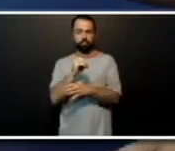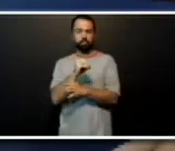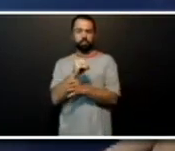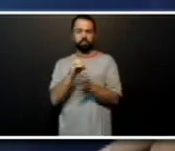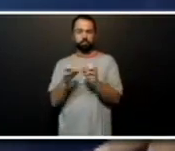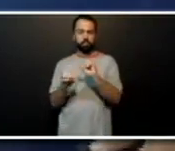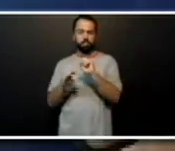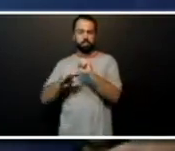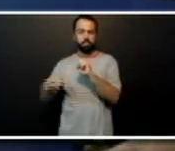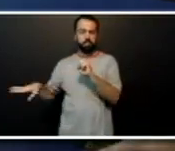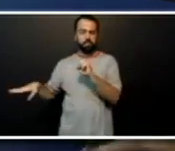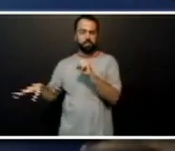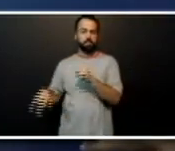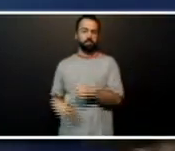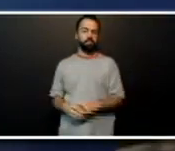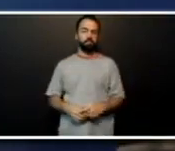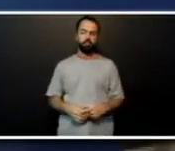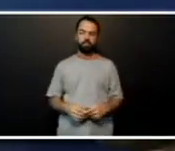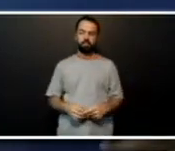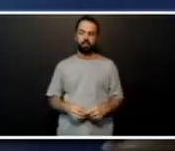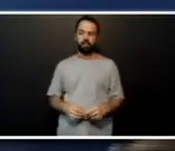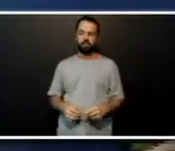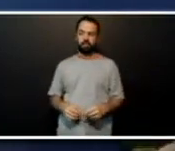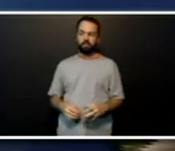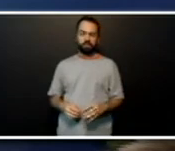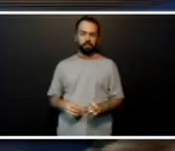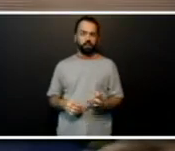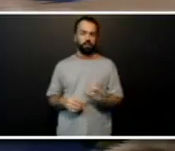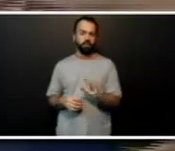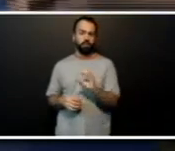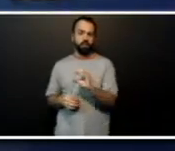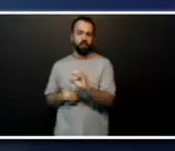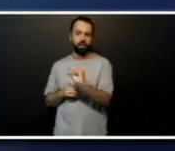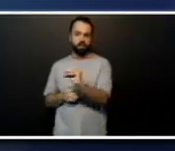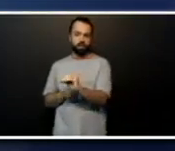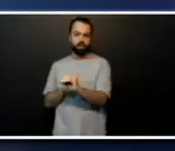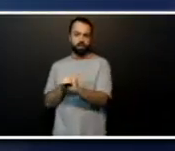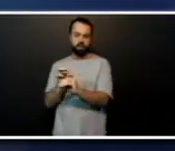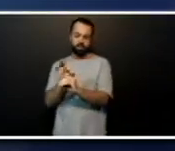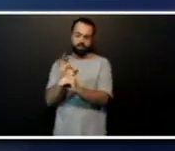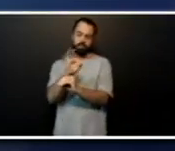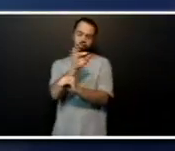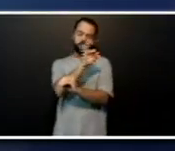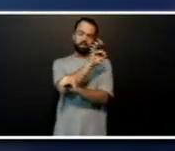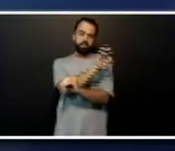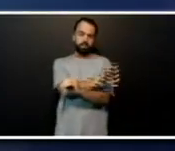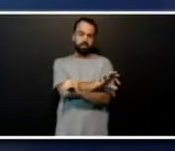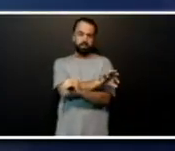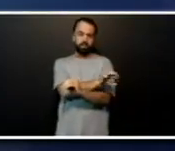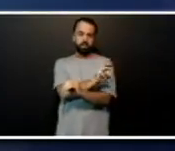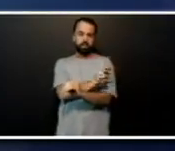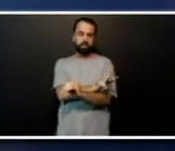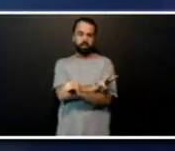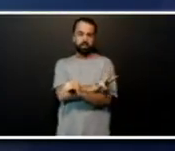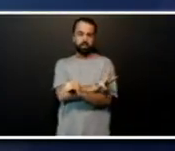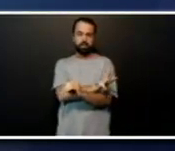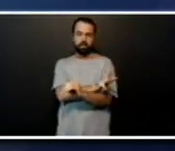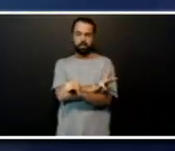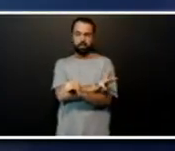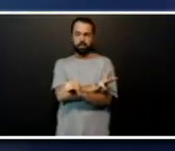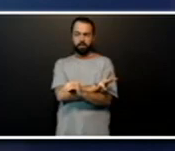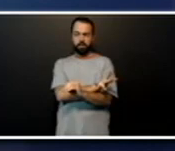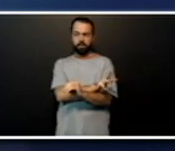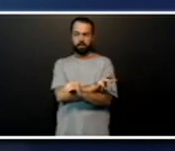Sempre que eu tenho uma mesma distância, olha o 3. A partir do